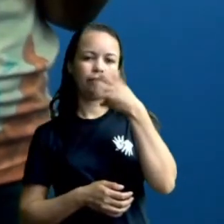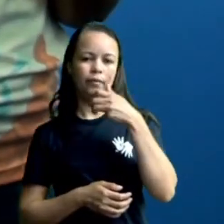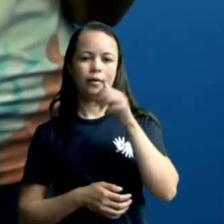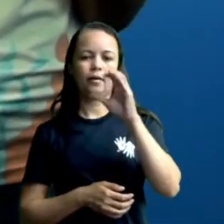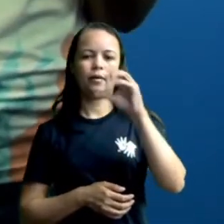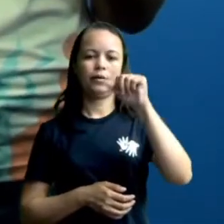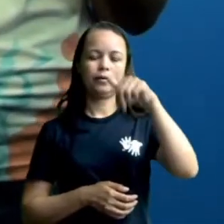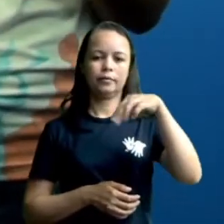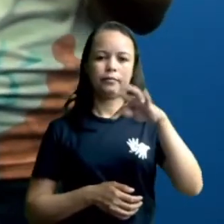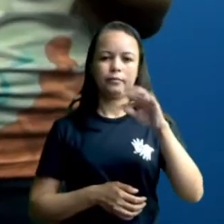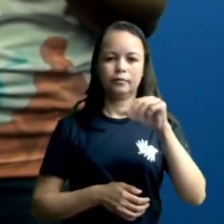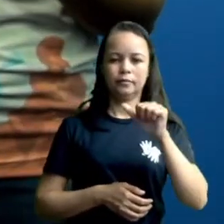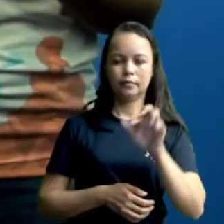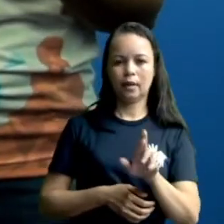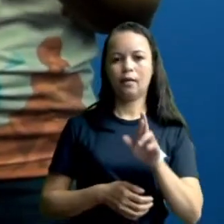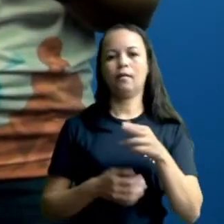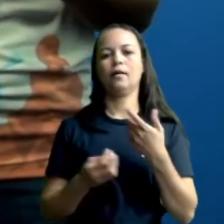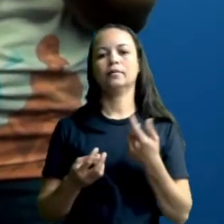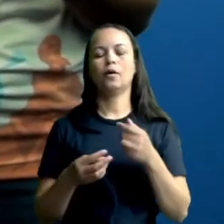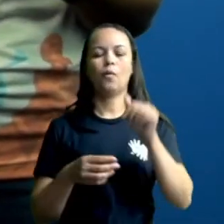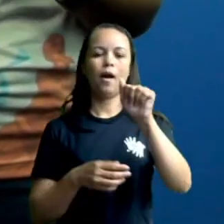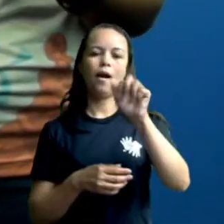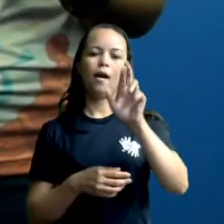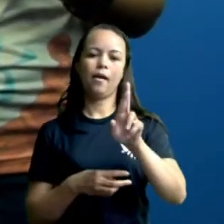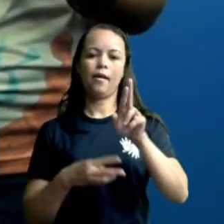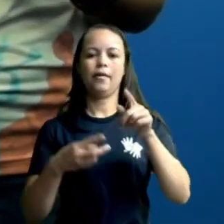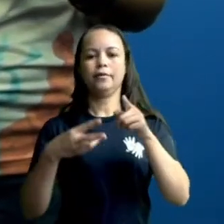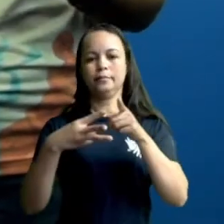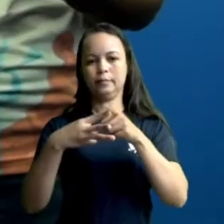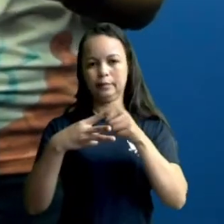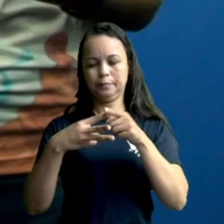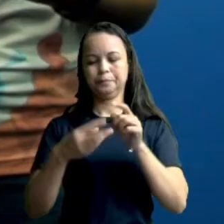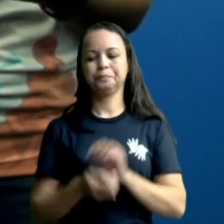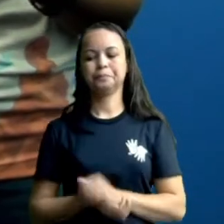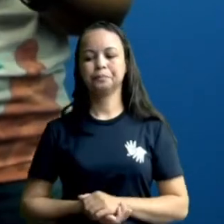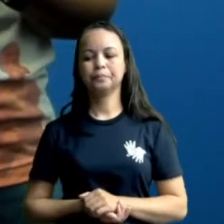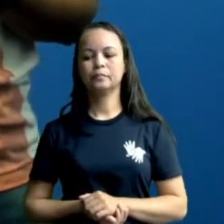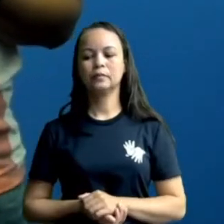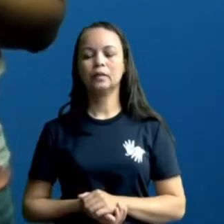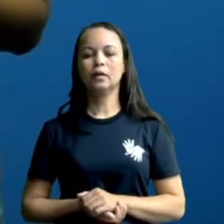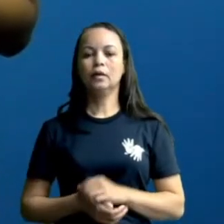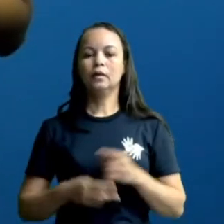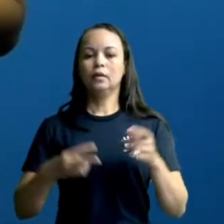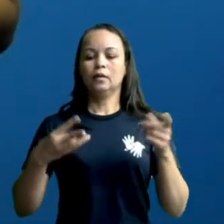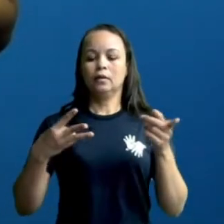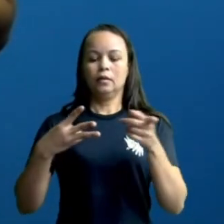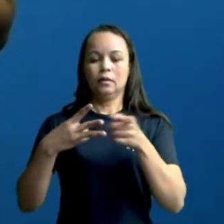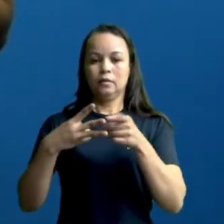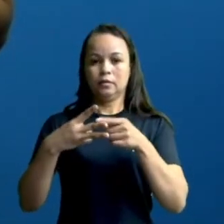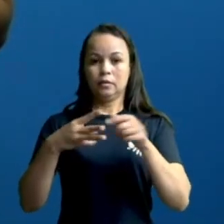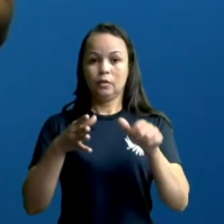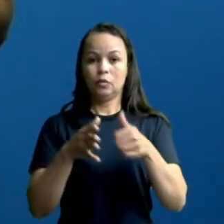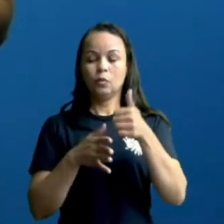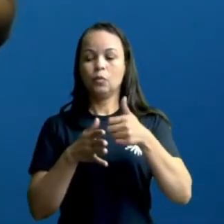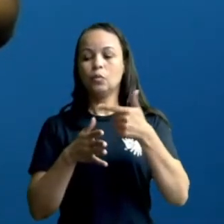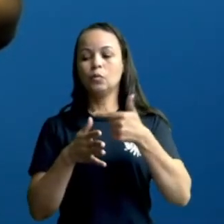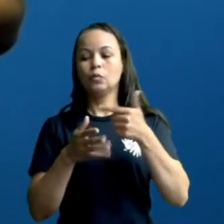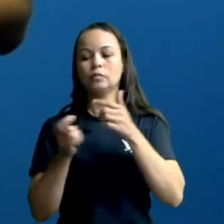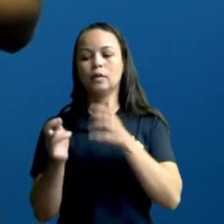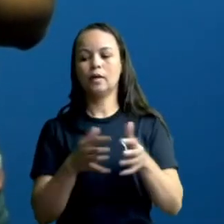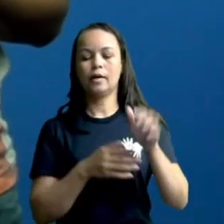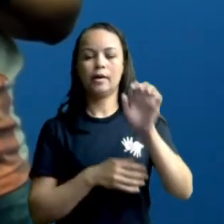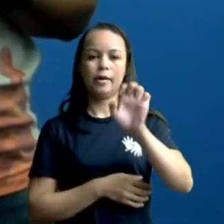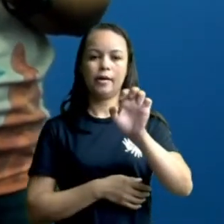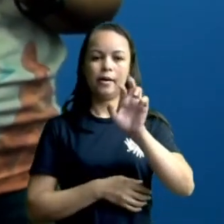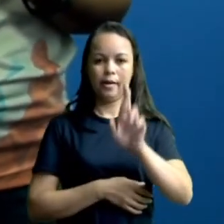ele termina em AR, a gente tem primeira conjugação. A gente tem os verbos que terminam em ER, que